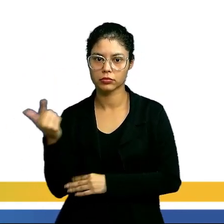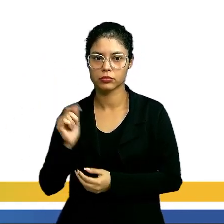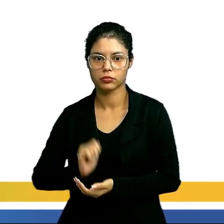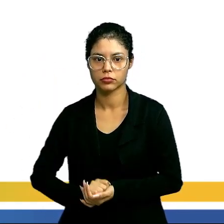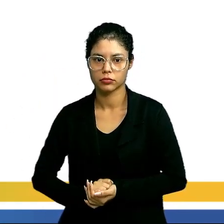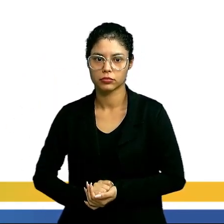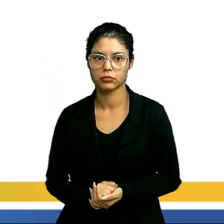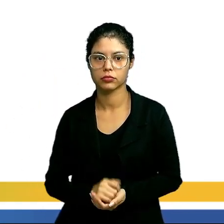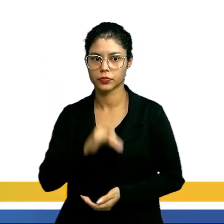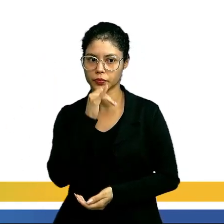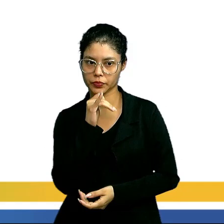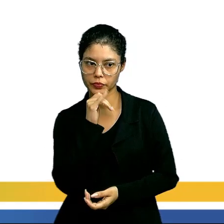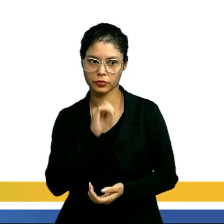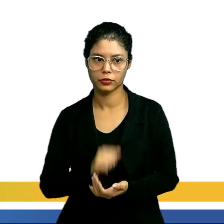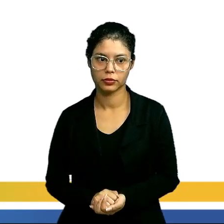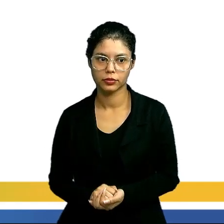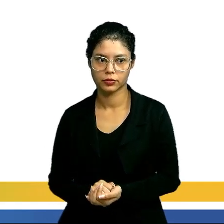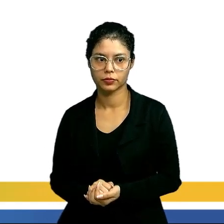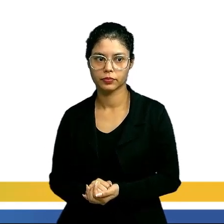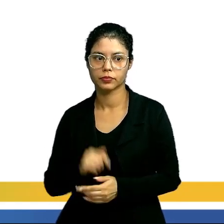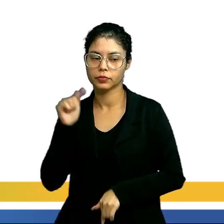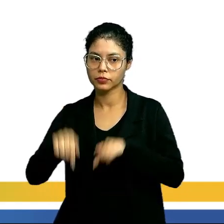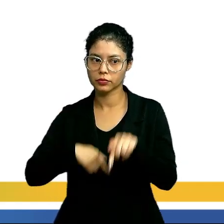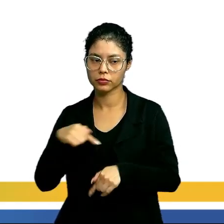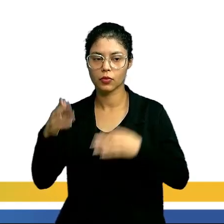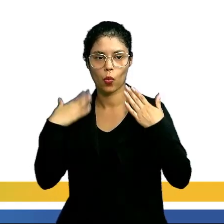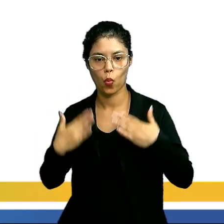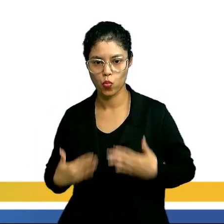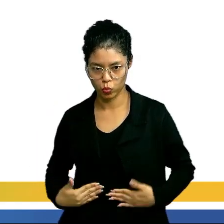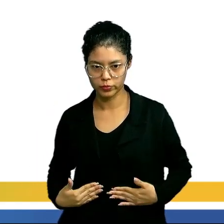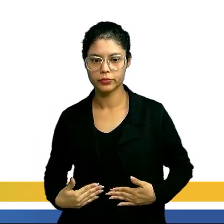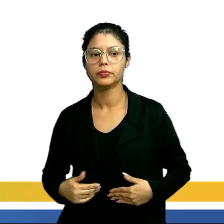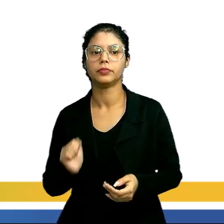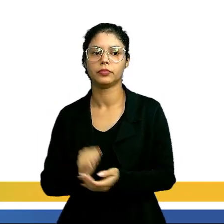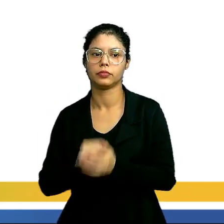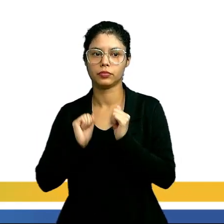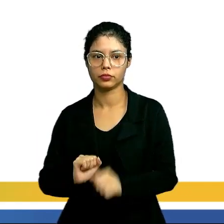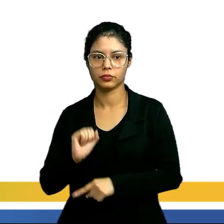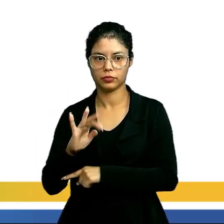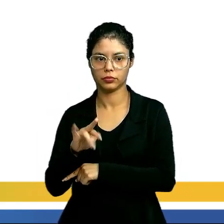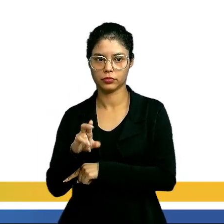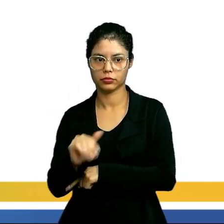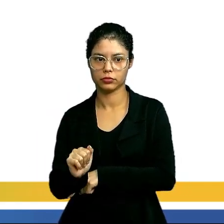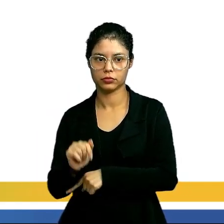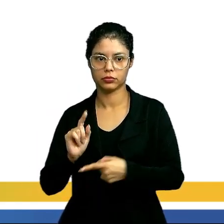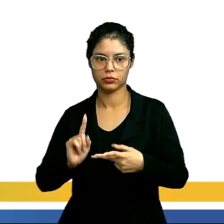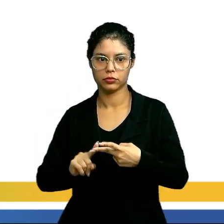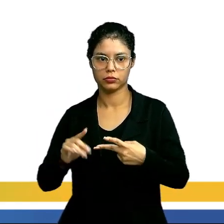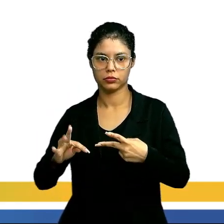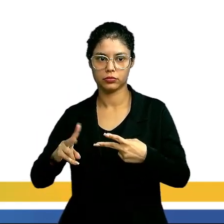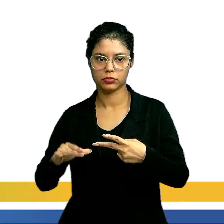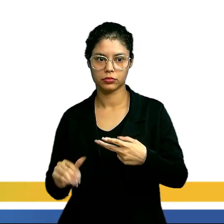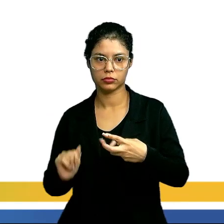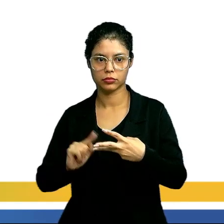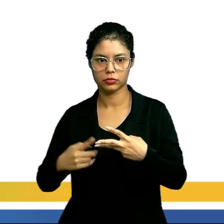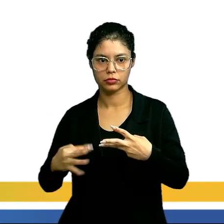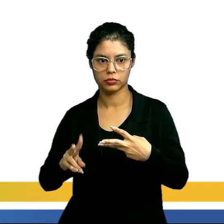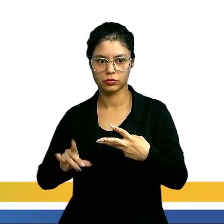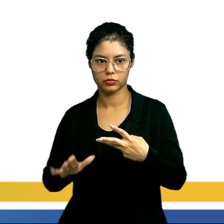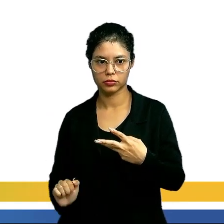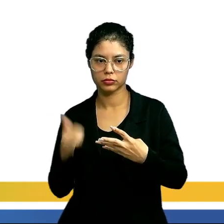outras. Por exemplo, a energia química no corpo humano ela pode ser transformada em energia cinética, energia